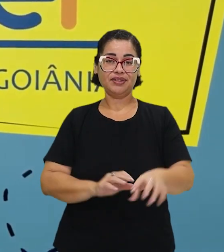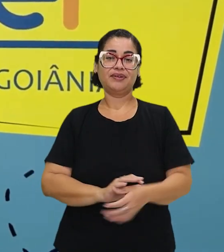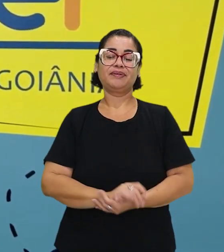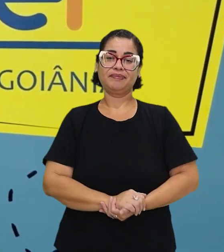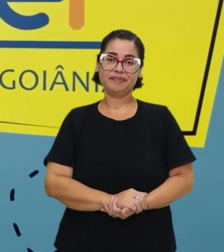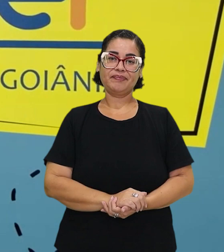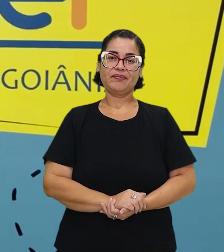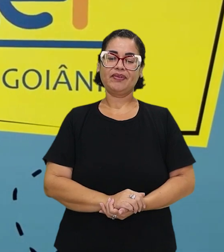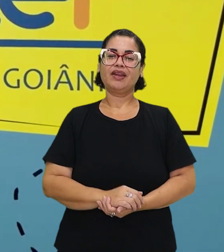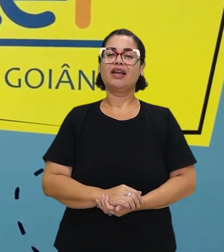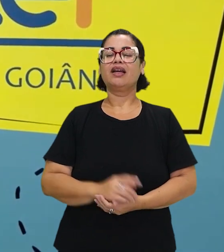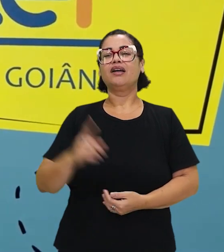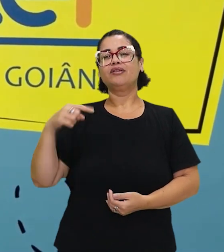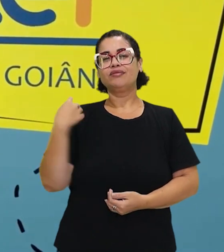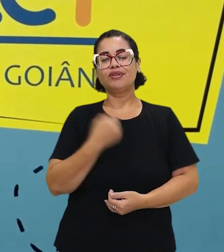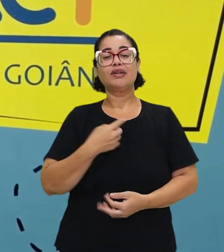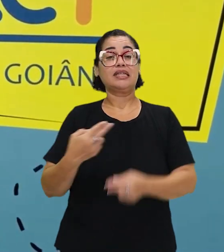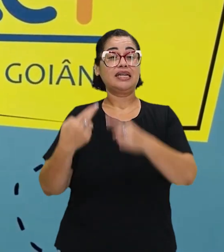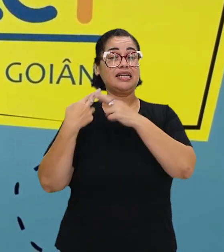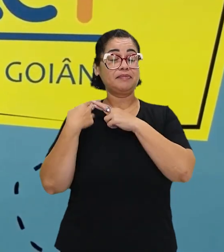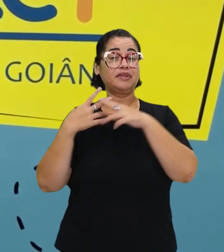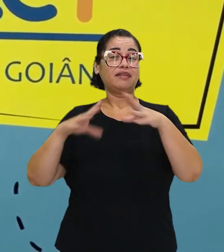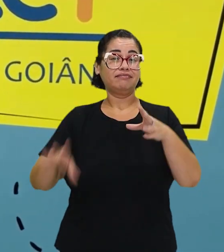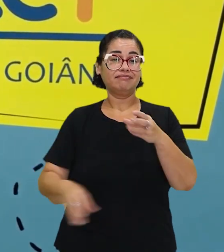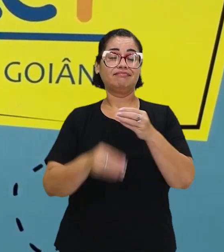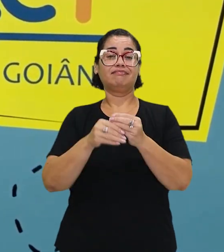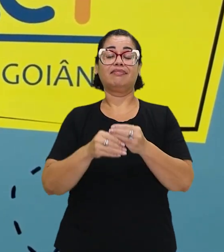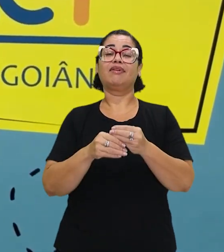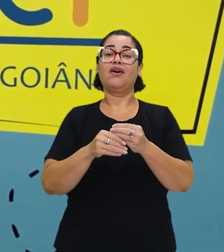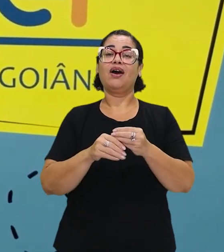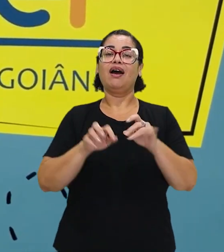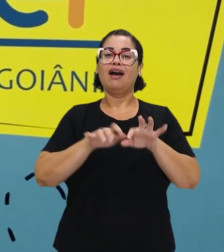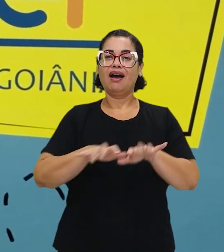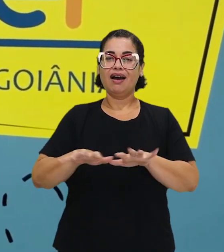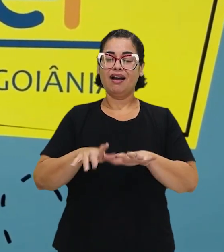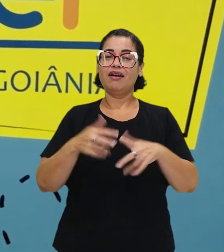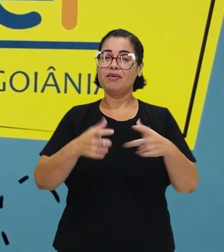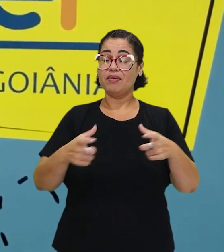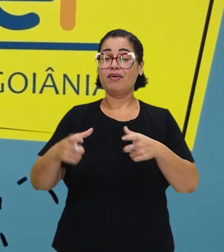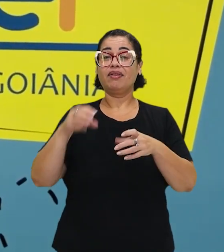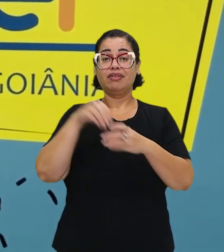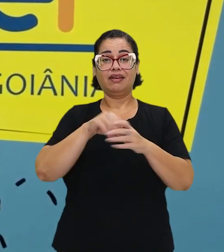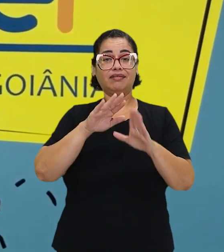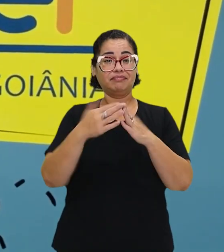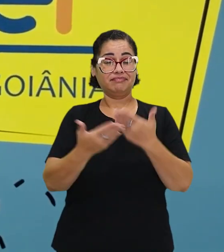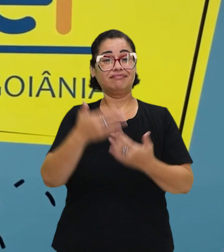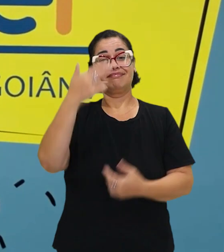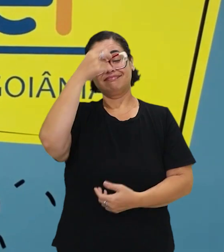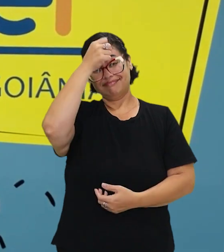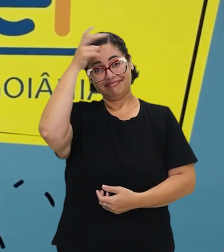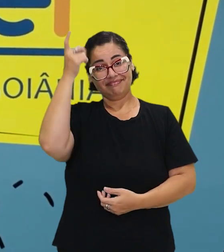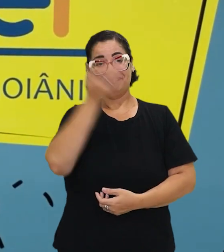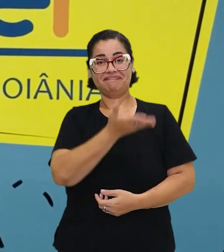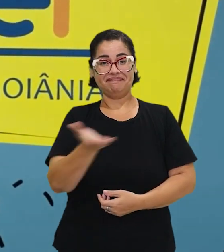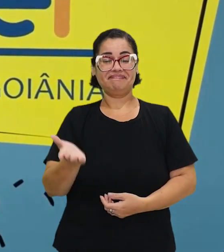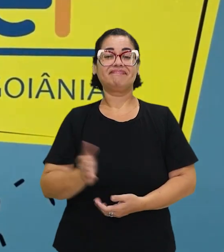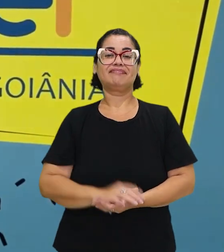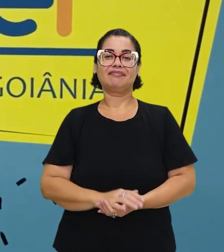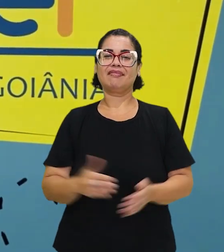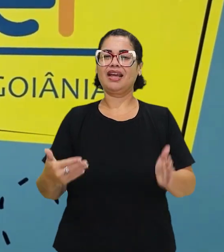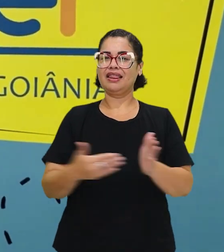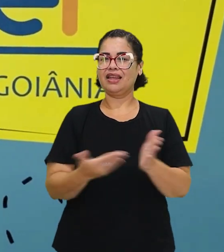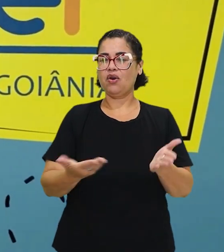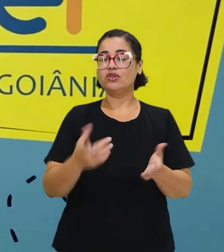somos responsáveis pela implantação dos laboratórios Maker na Rede Municipal de Goiânia. Até hoje temos